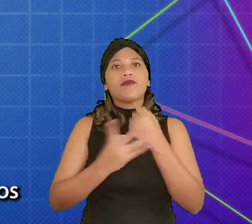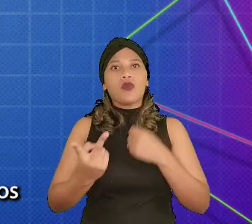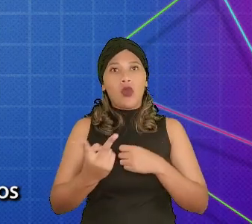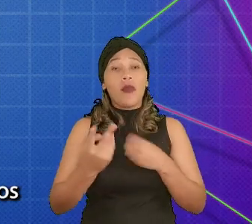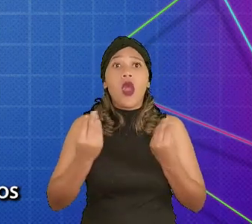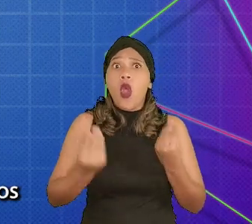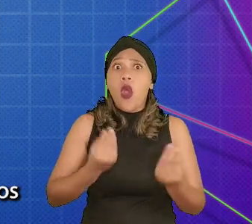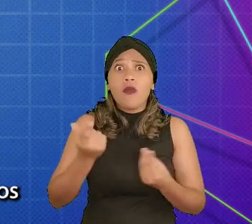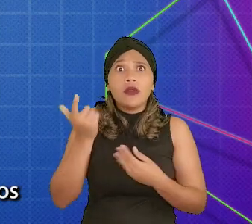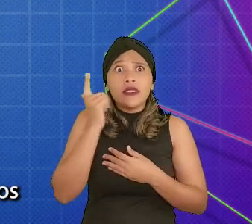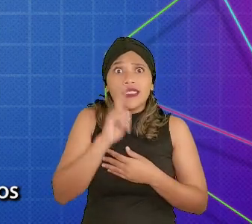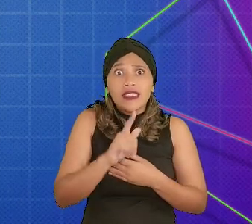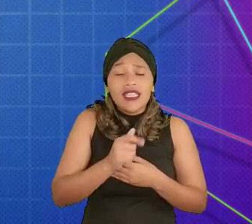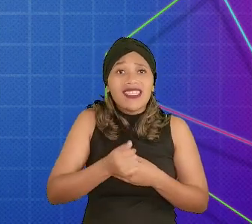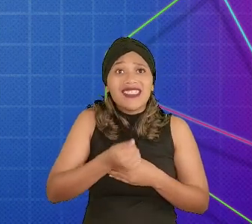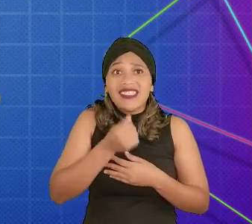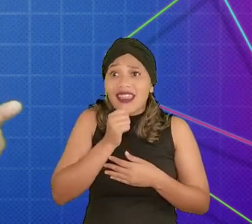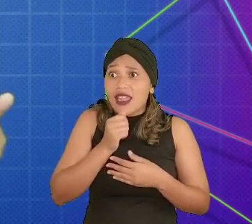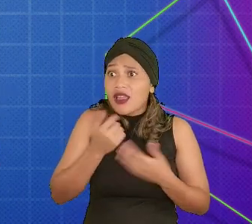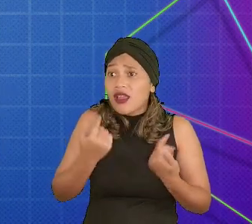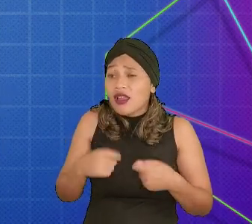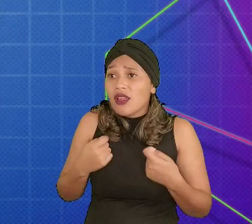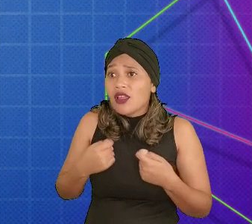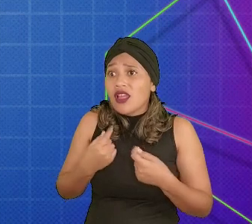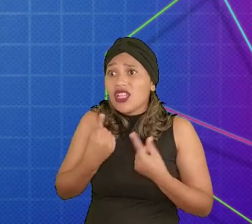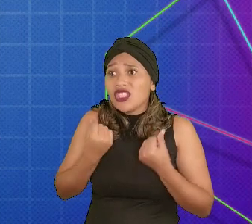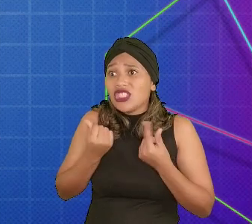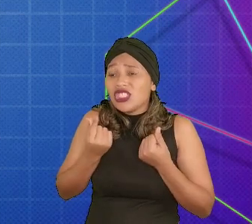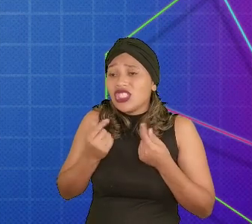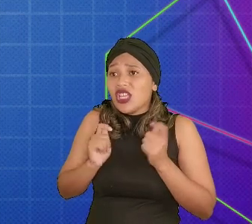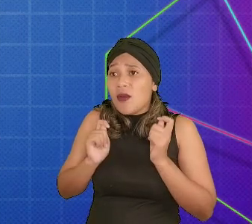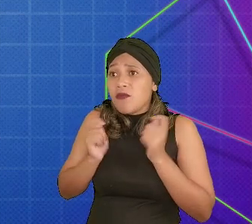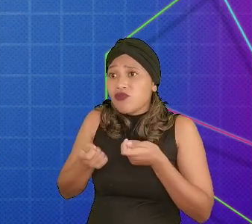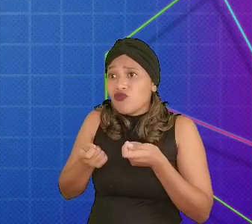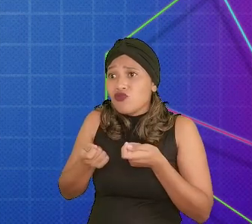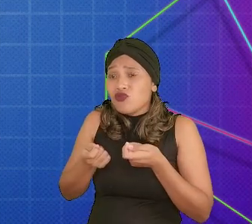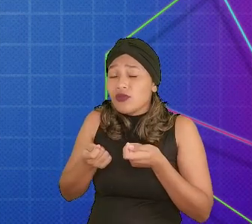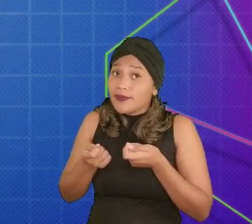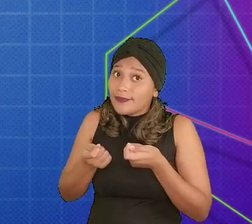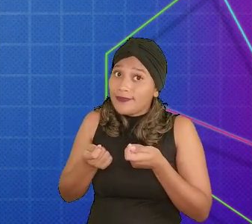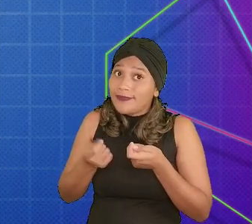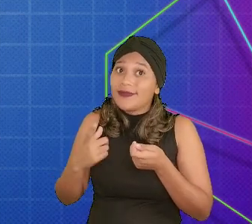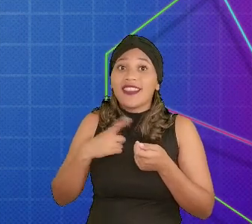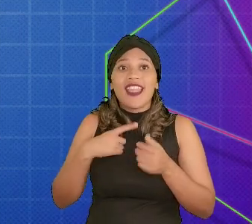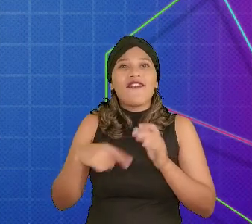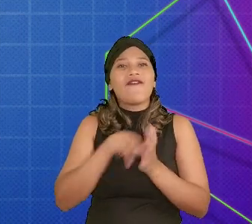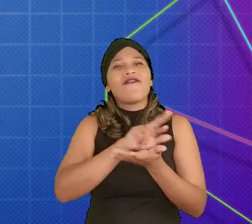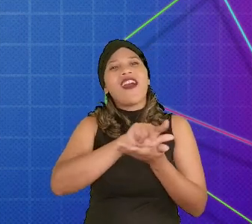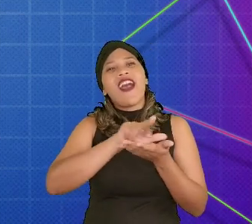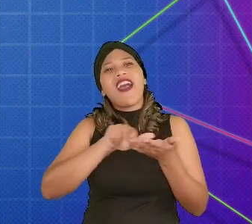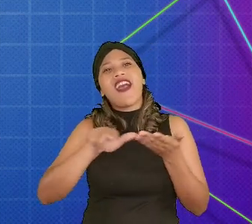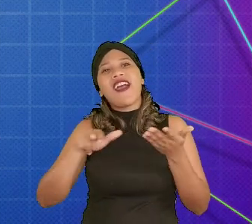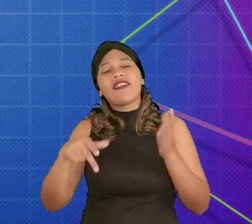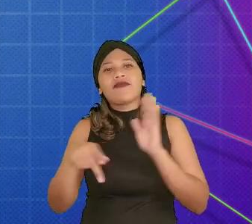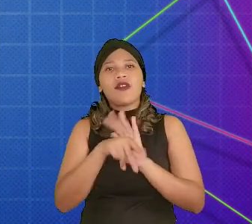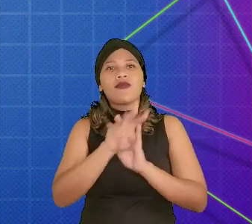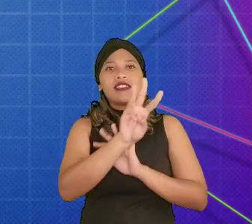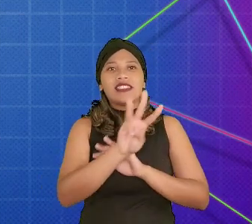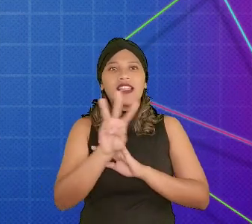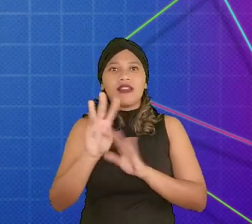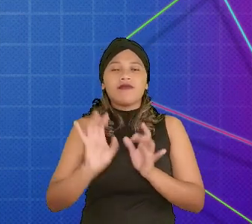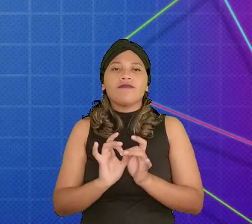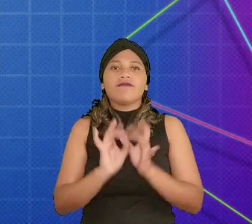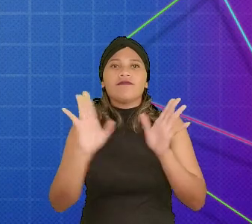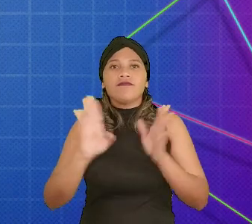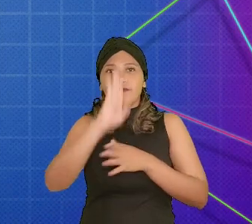podemos conseguir músicas para jogos sem termos que necessariamente gastar para isso? Bom, existem vários sites que